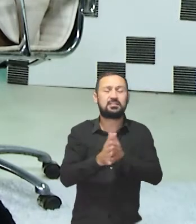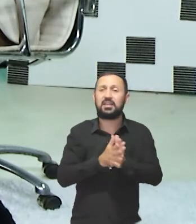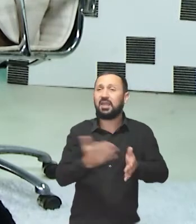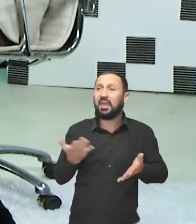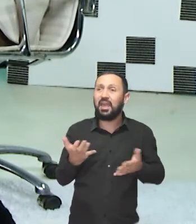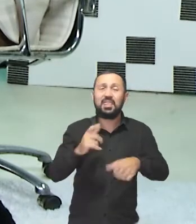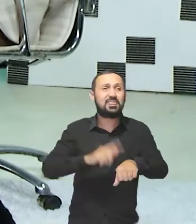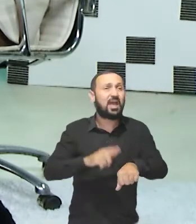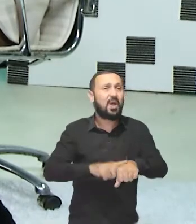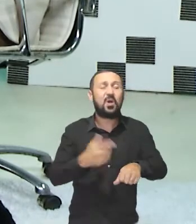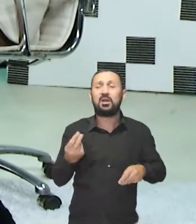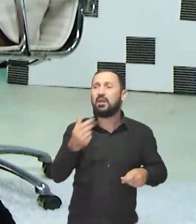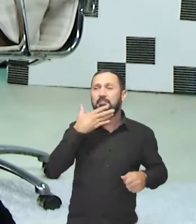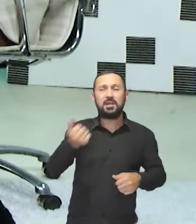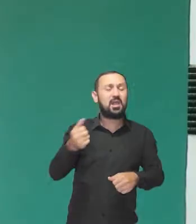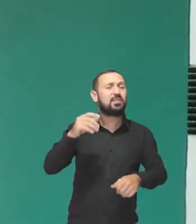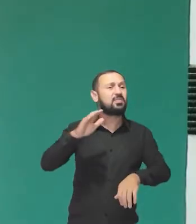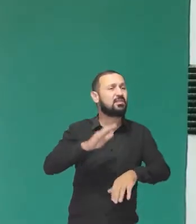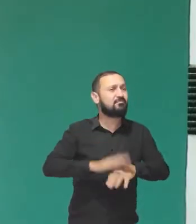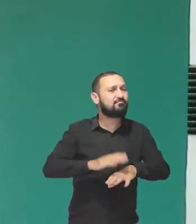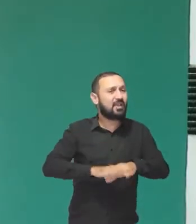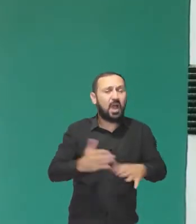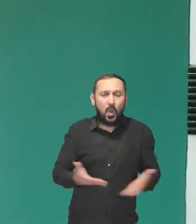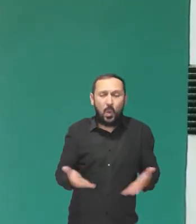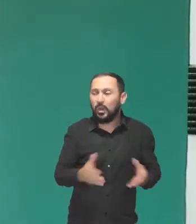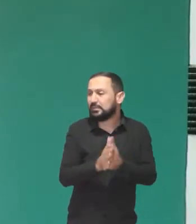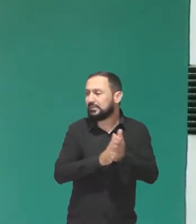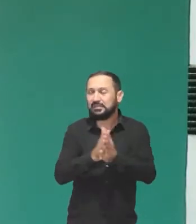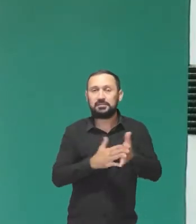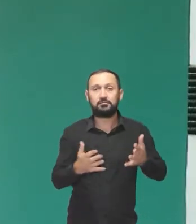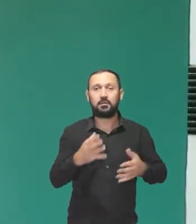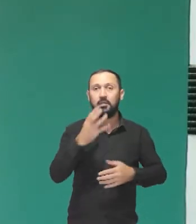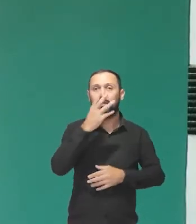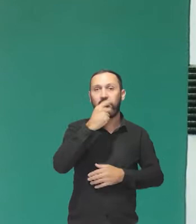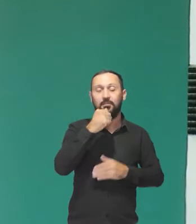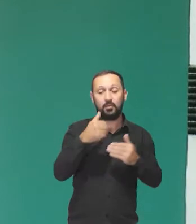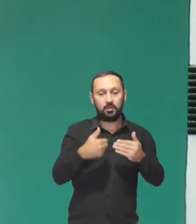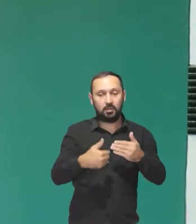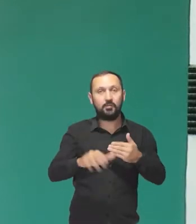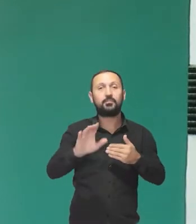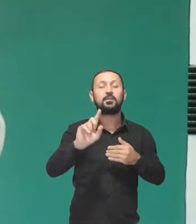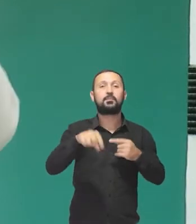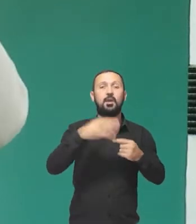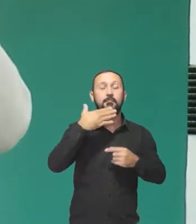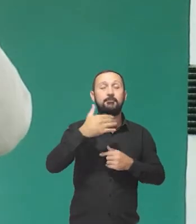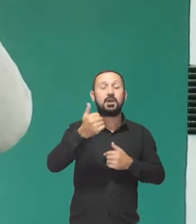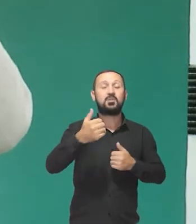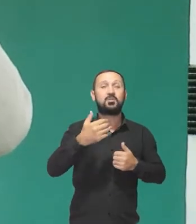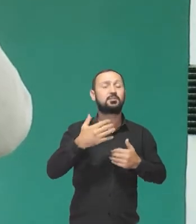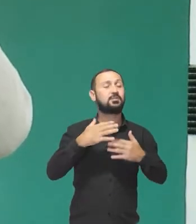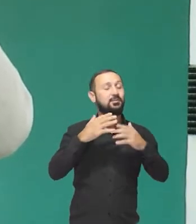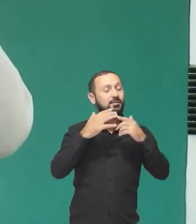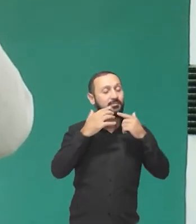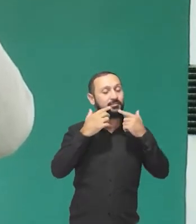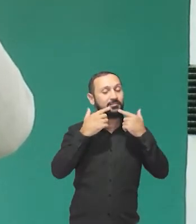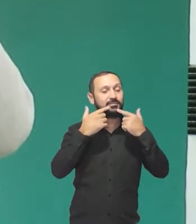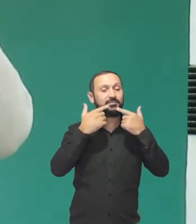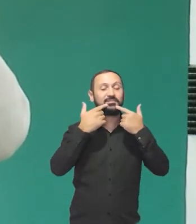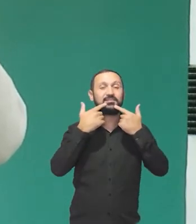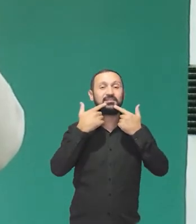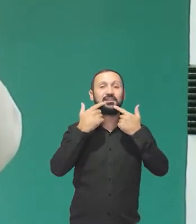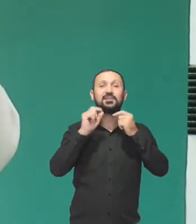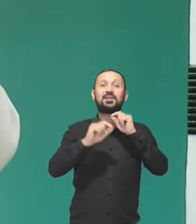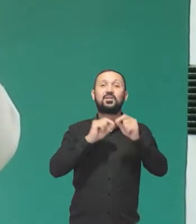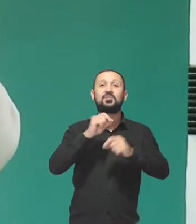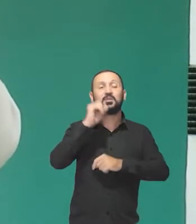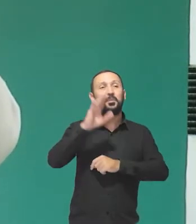queremos a melhora imediata, isso leva tempo. Depois que melhorou, estabilizou o humor, aí o que